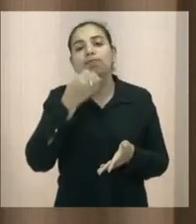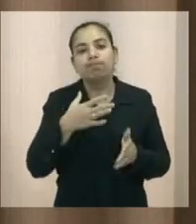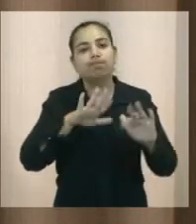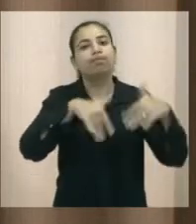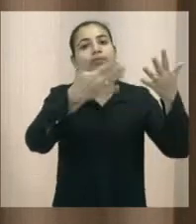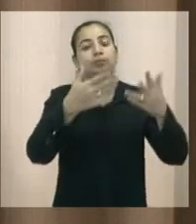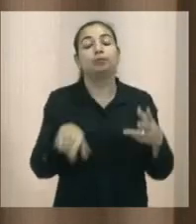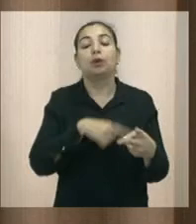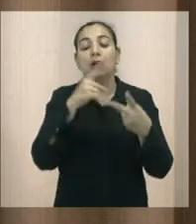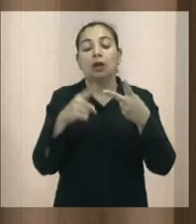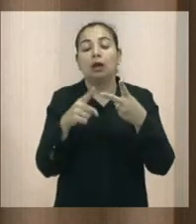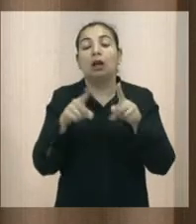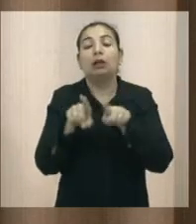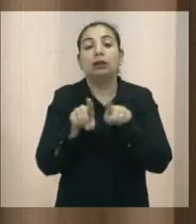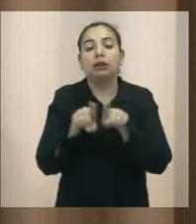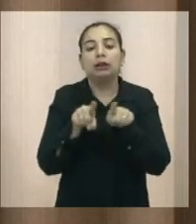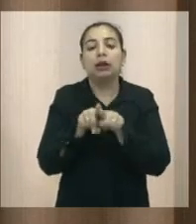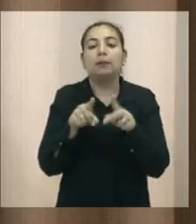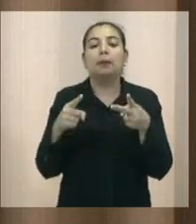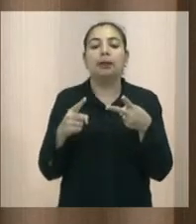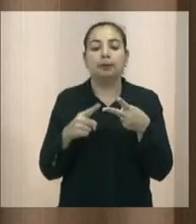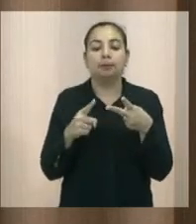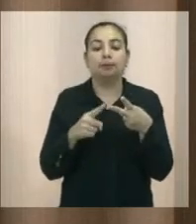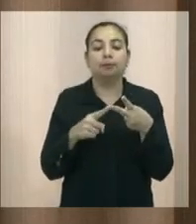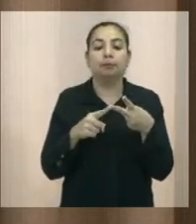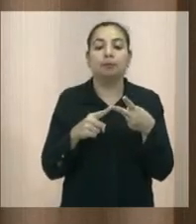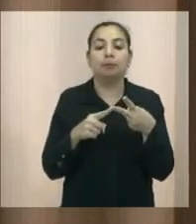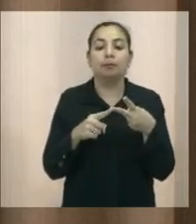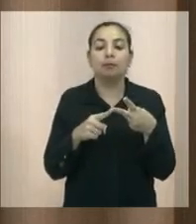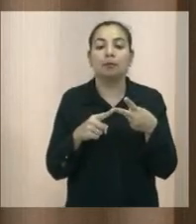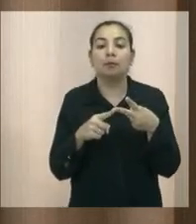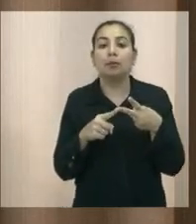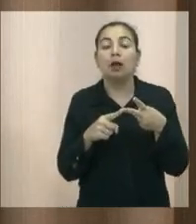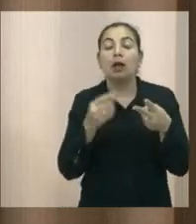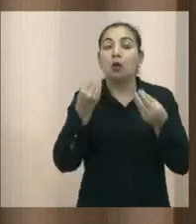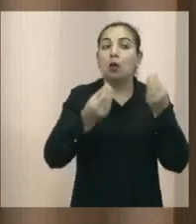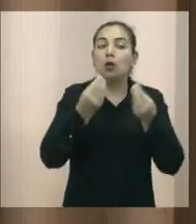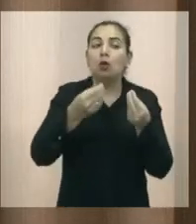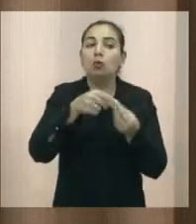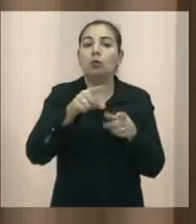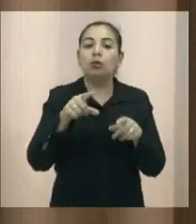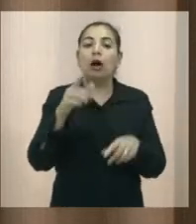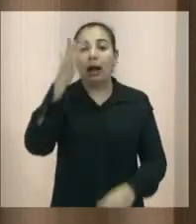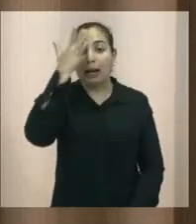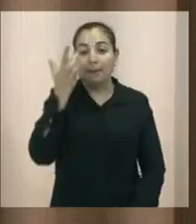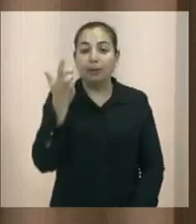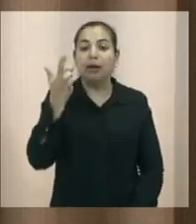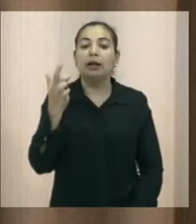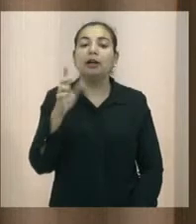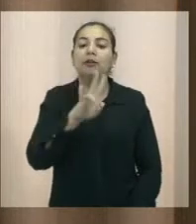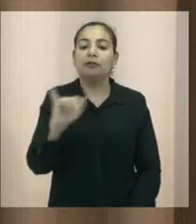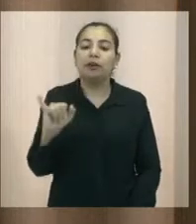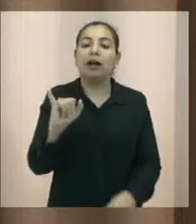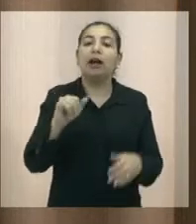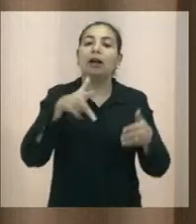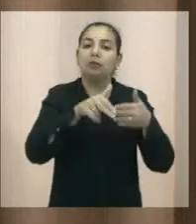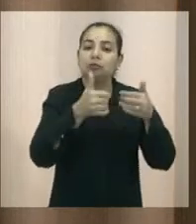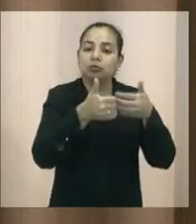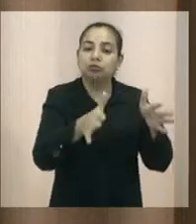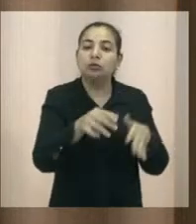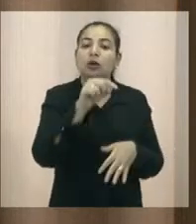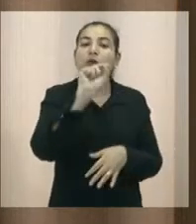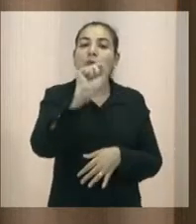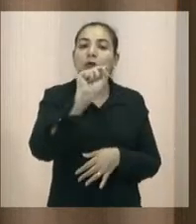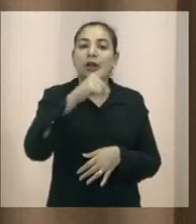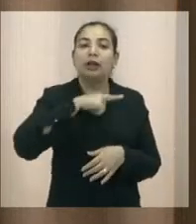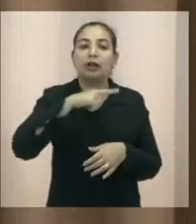Ampliar também o número, as sedes, né? A identidade própria da Defensoria. Inclusive amanhã farei também a inauguração de mais uma